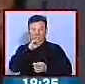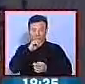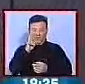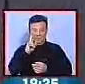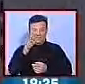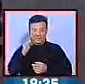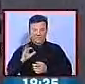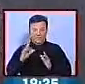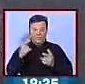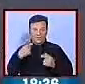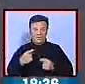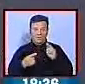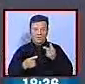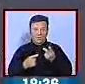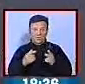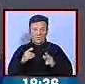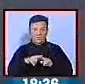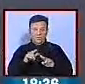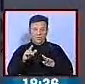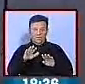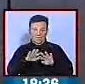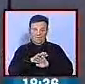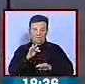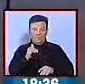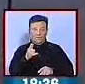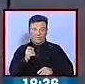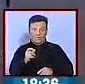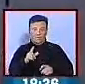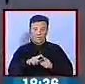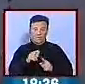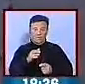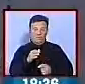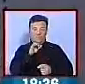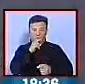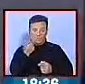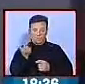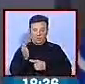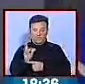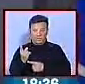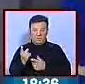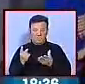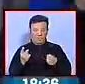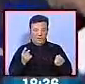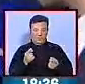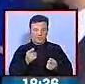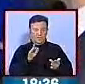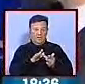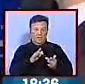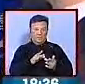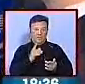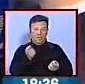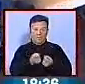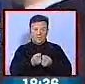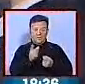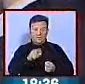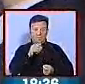quando temos dois filtros Polaroid. Para além deste exemplo, podemos destacar mais aqui formas interativas de aproximar também